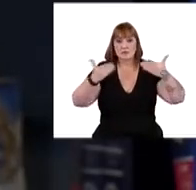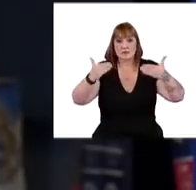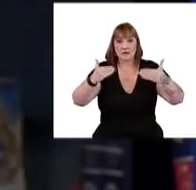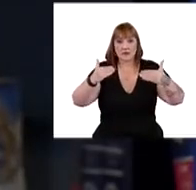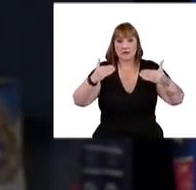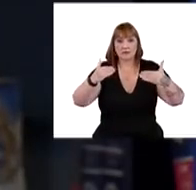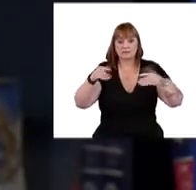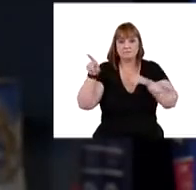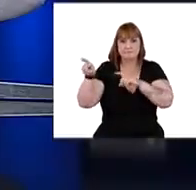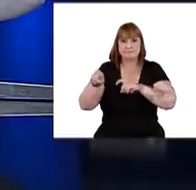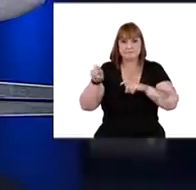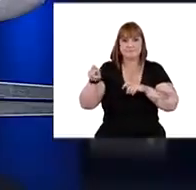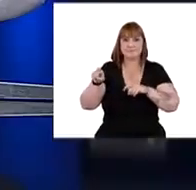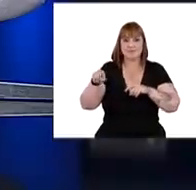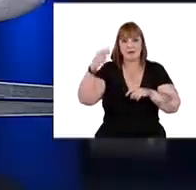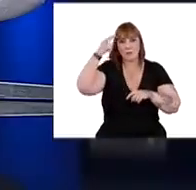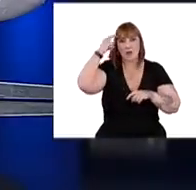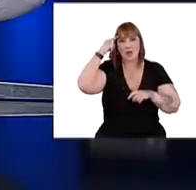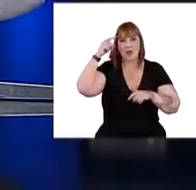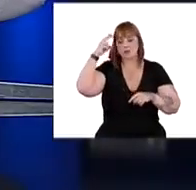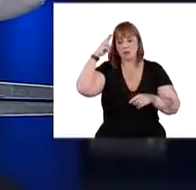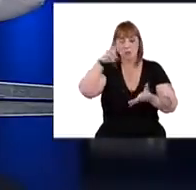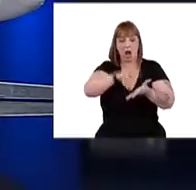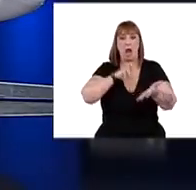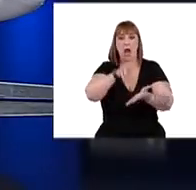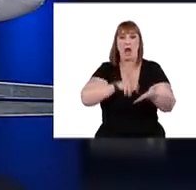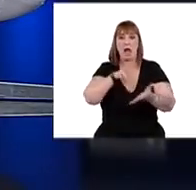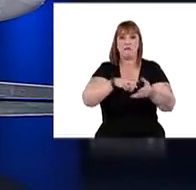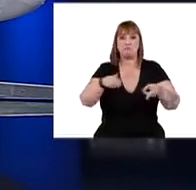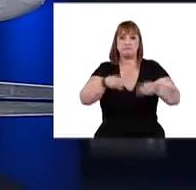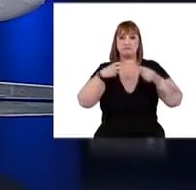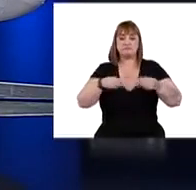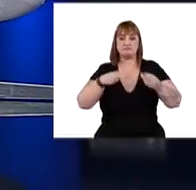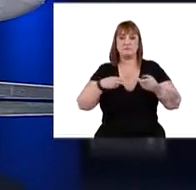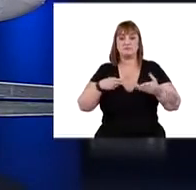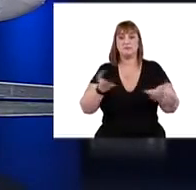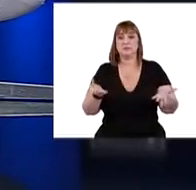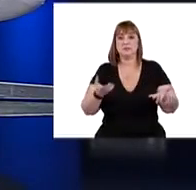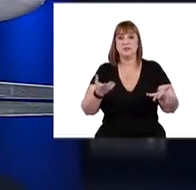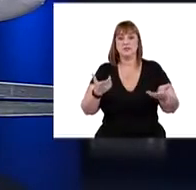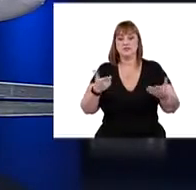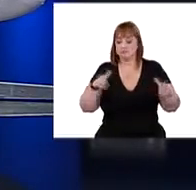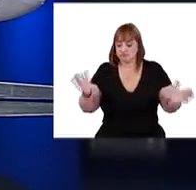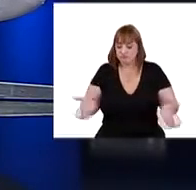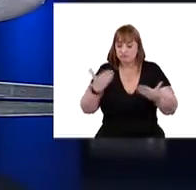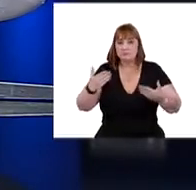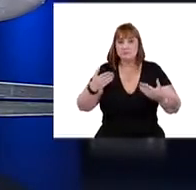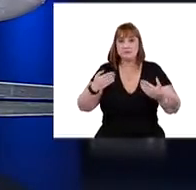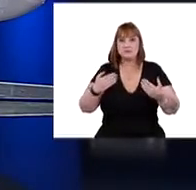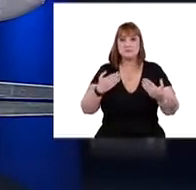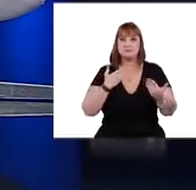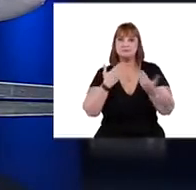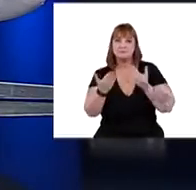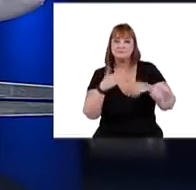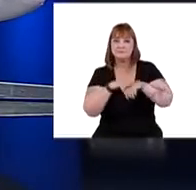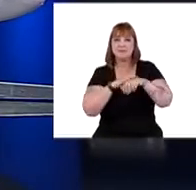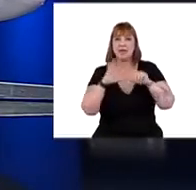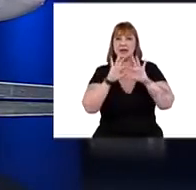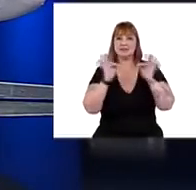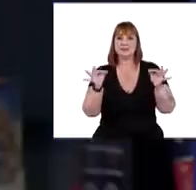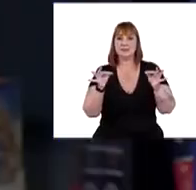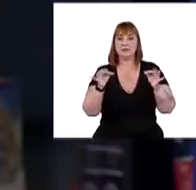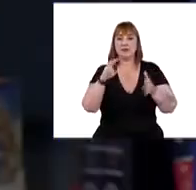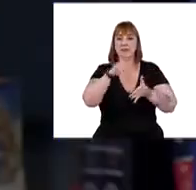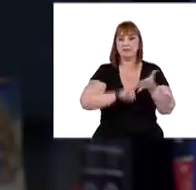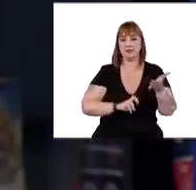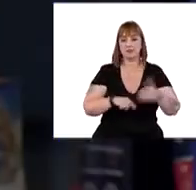mentalidade arrecadadora. Então, por um excesso de prudência, ele jamais promove qualquer discussão sobre simplificação tributária. Não sei se